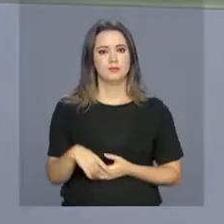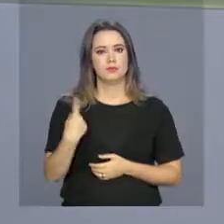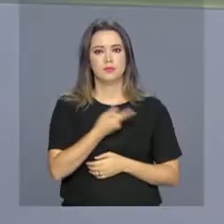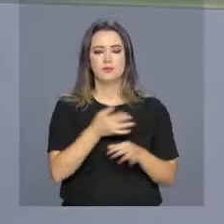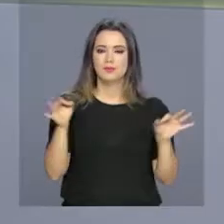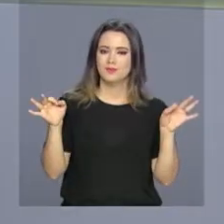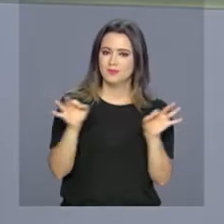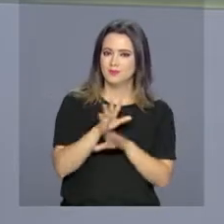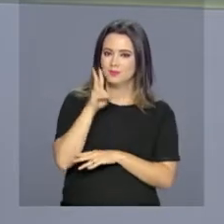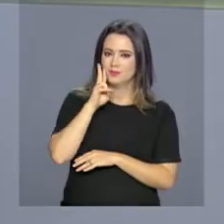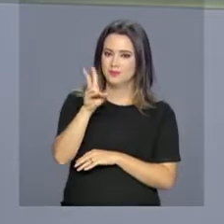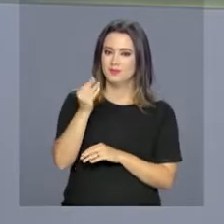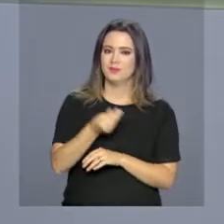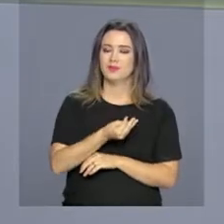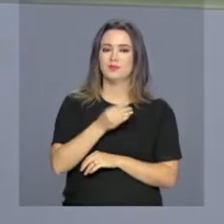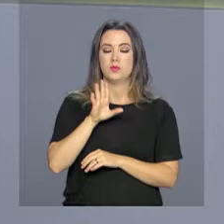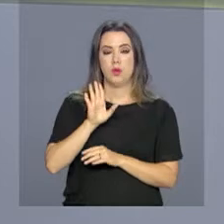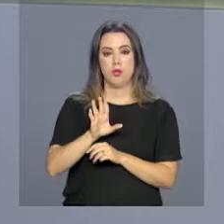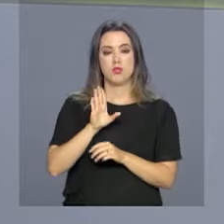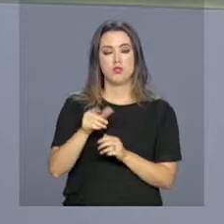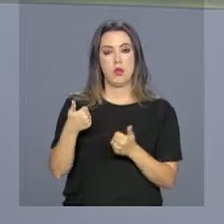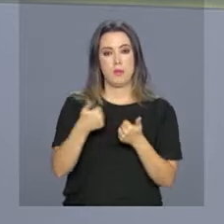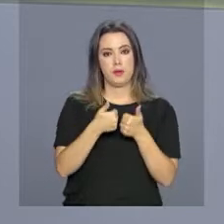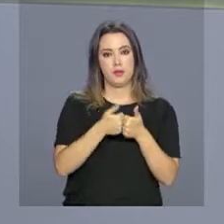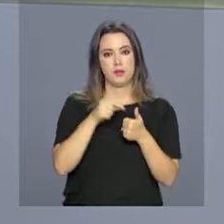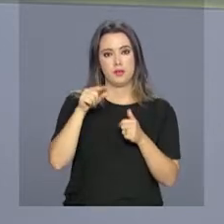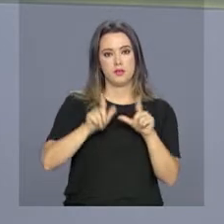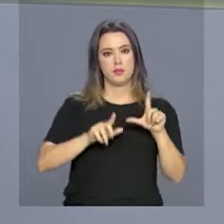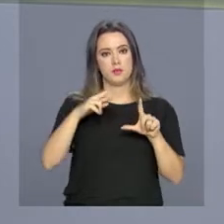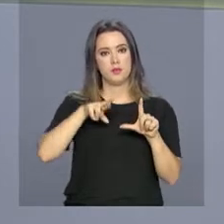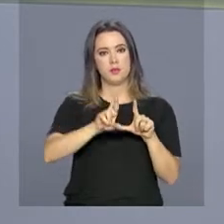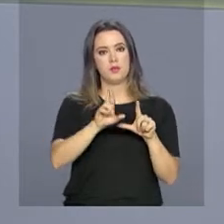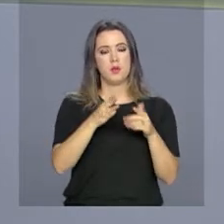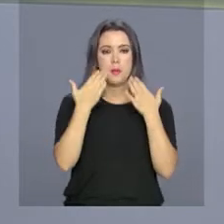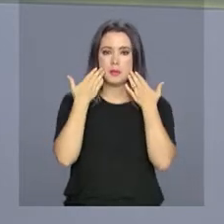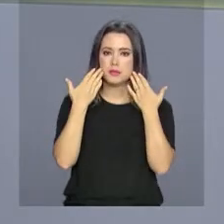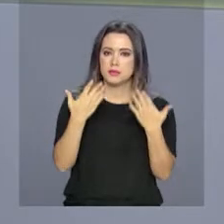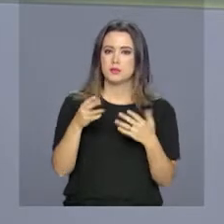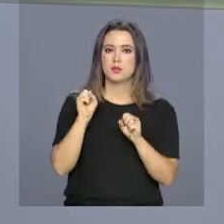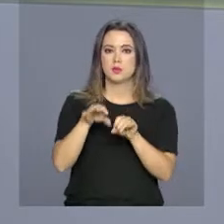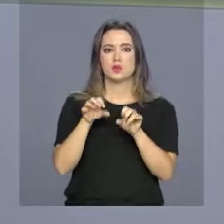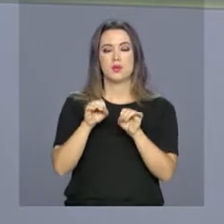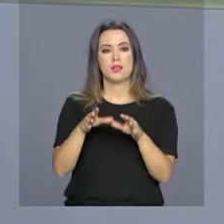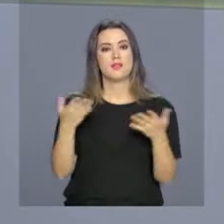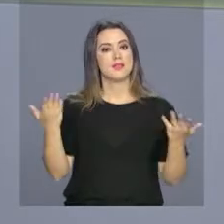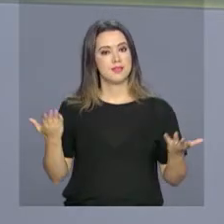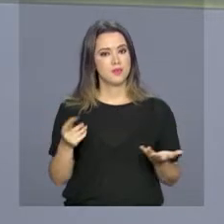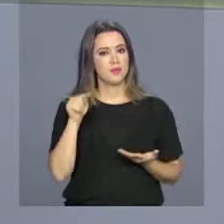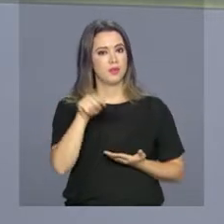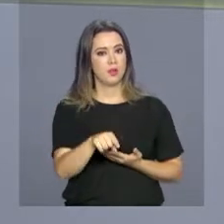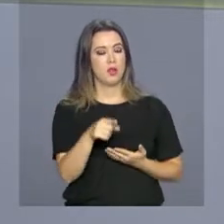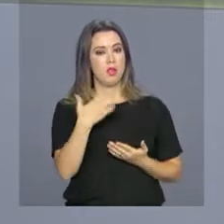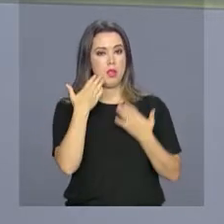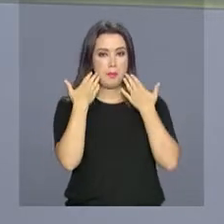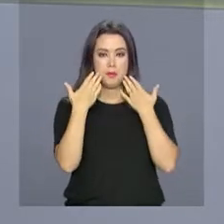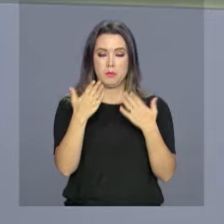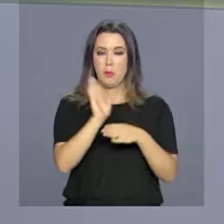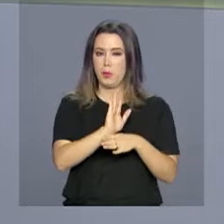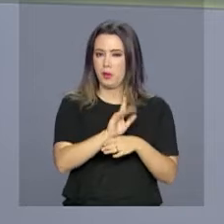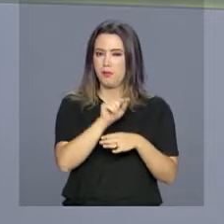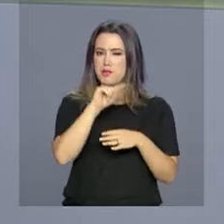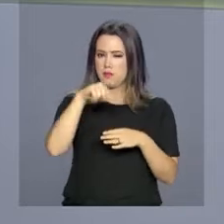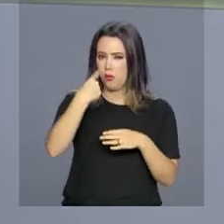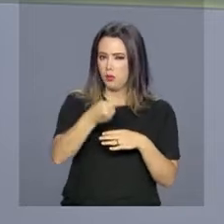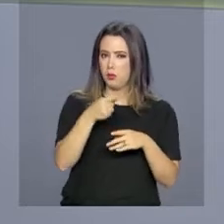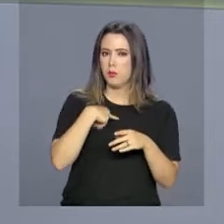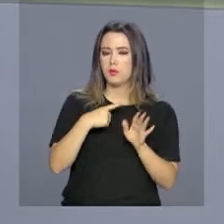Nós ficamos por aqui, você acompanha daqui a pouco aqui na NBR o programa Educação no Ar. Nesta edição, o programa vai mostrar a